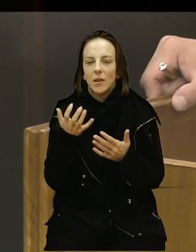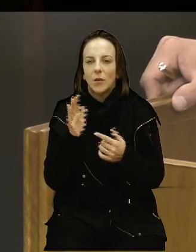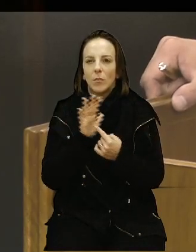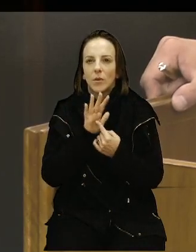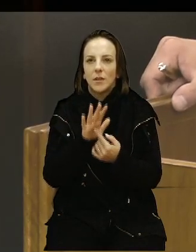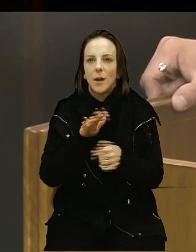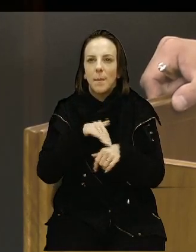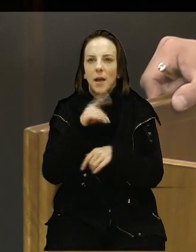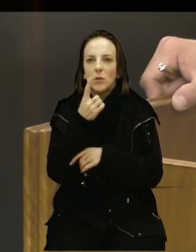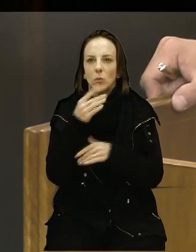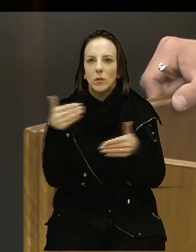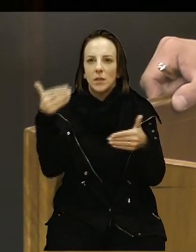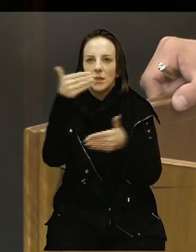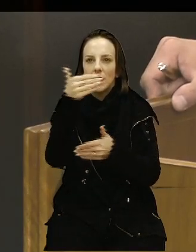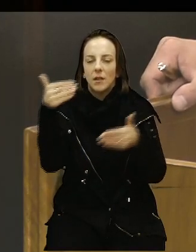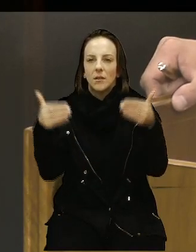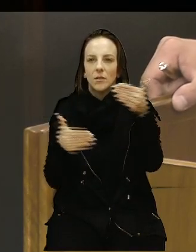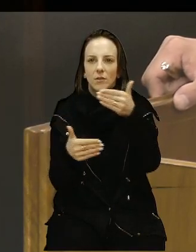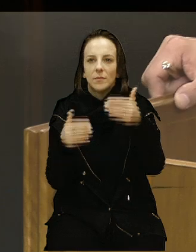slide.